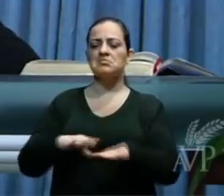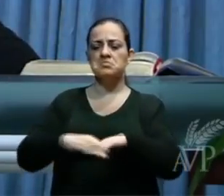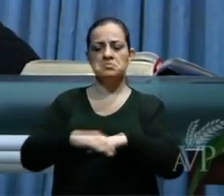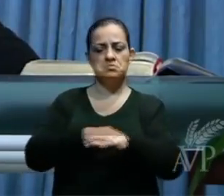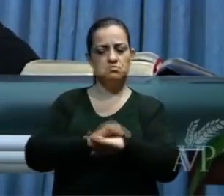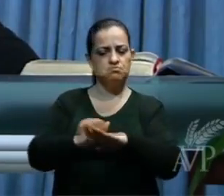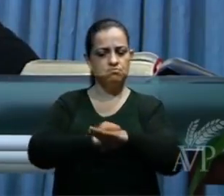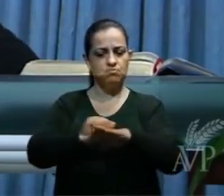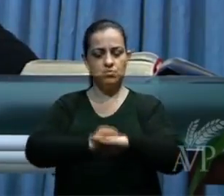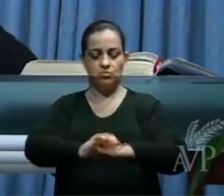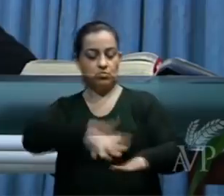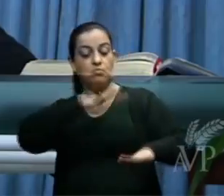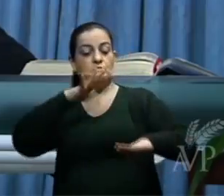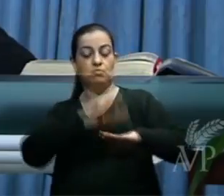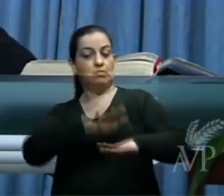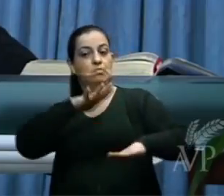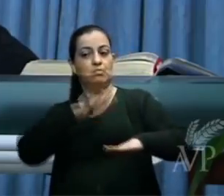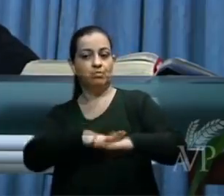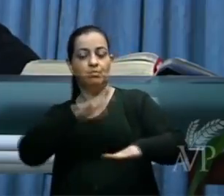lustroso